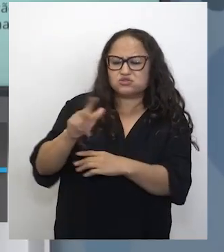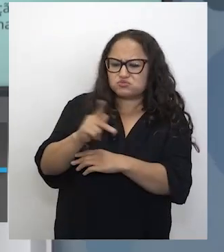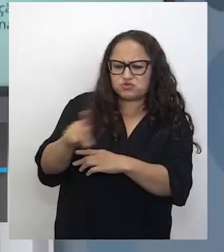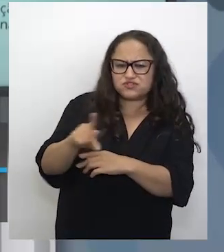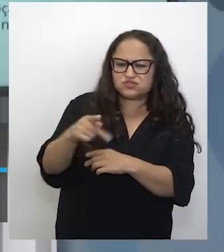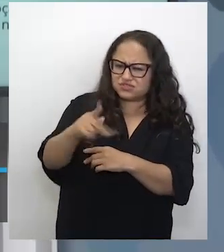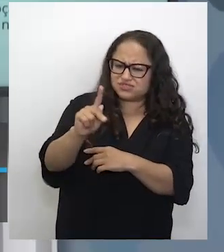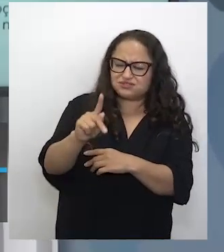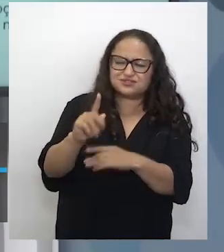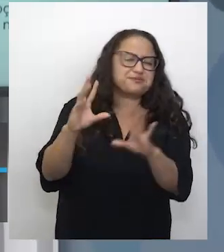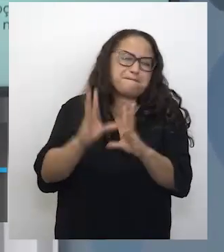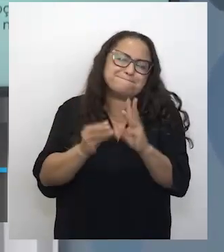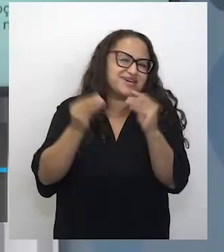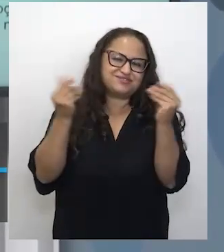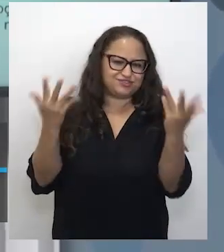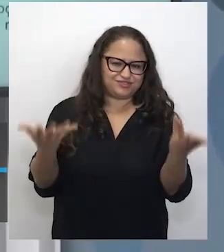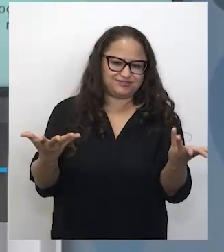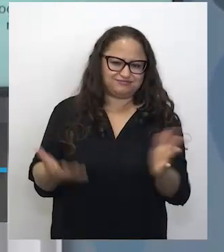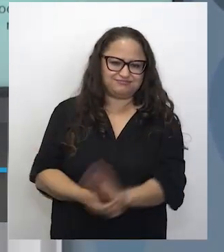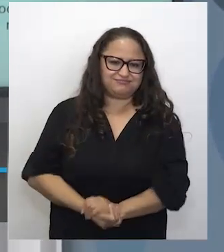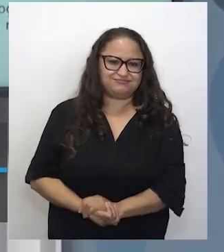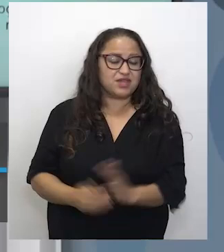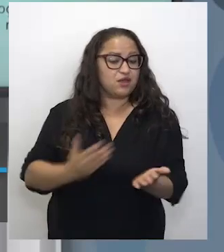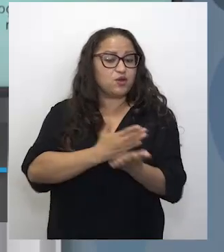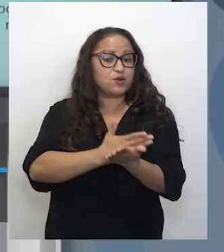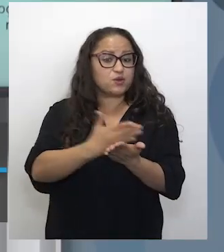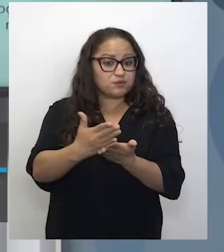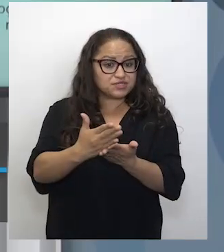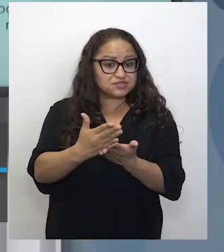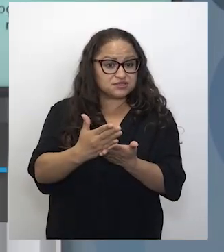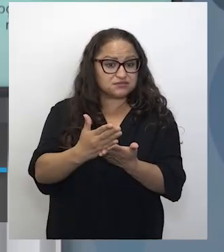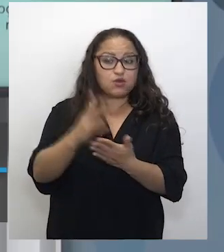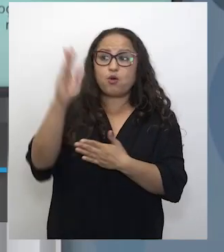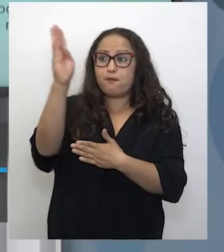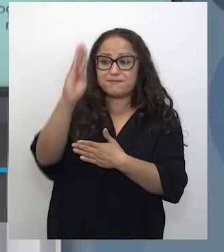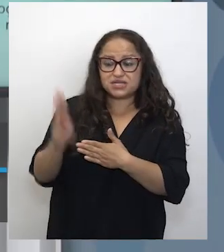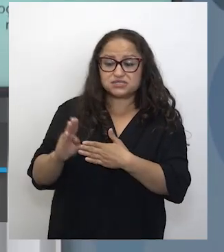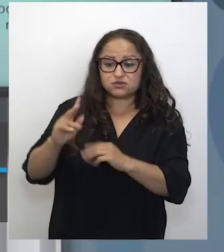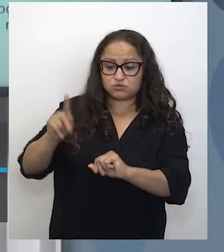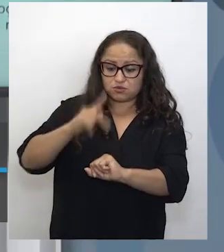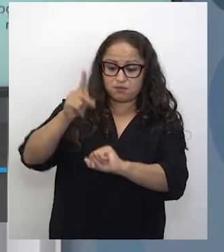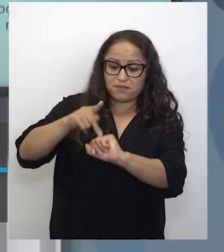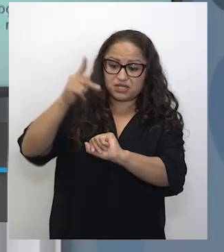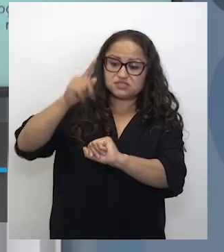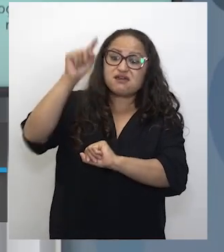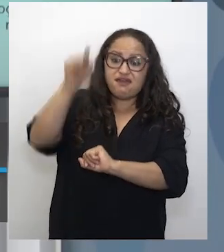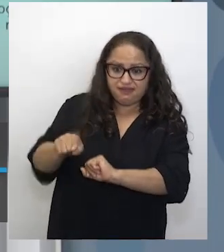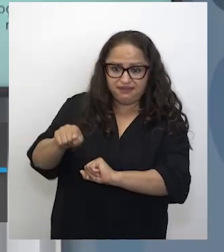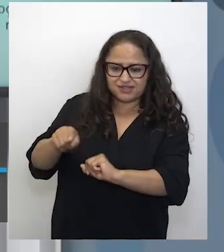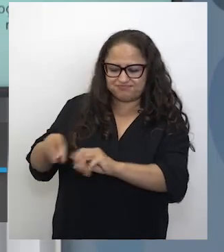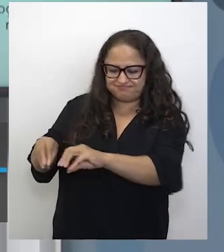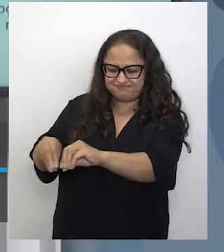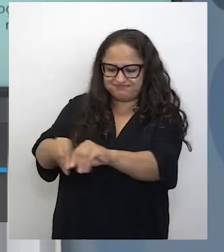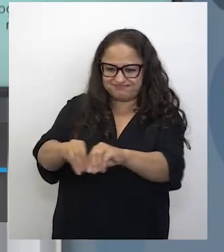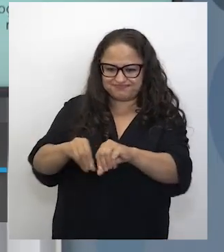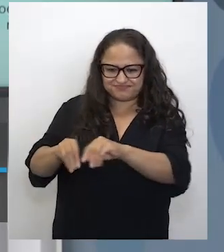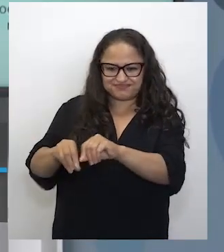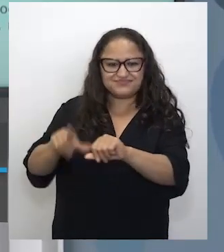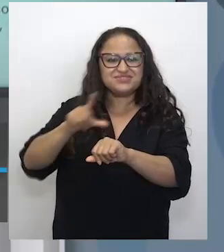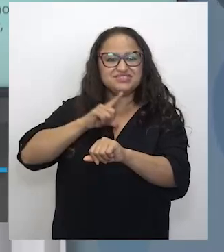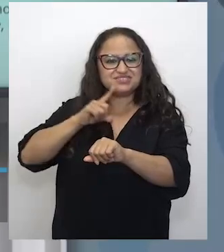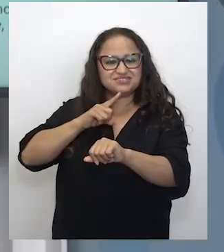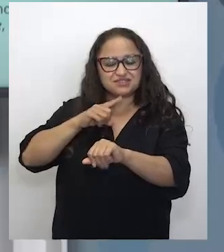apenas maravilhosos. Então, para começar, o Brasil, por ele ser um país, ele é um território, tá? Então, temos o